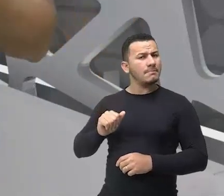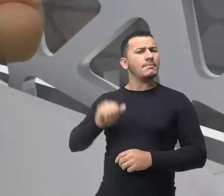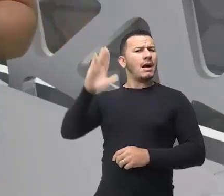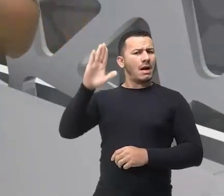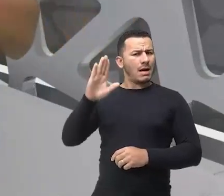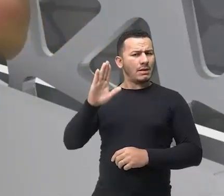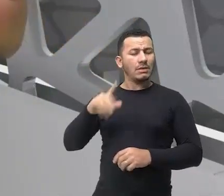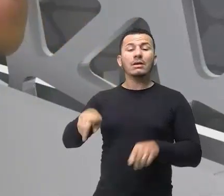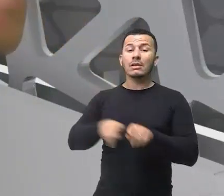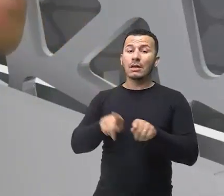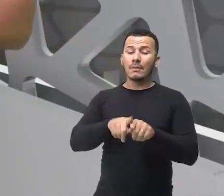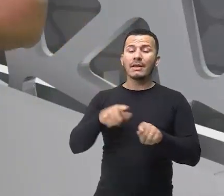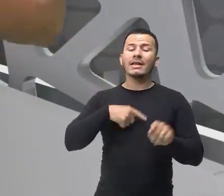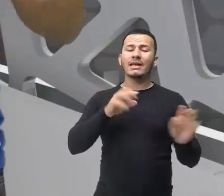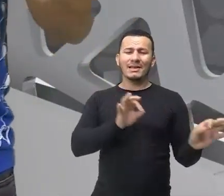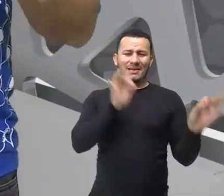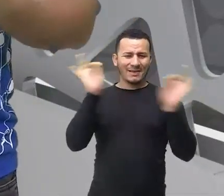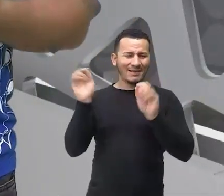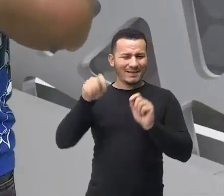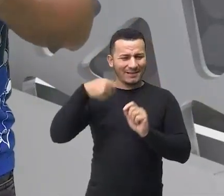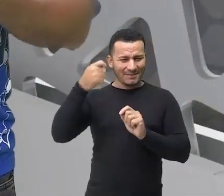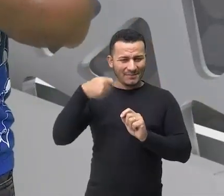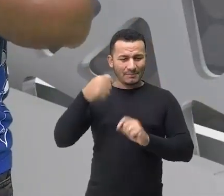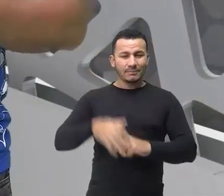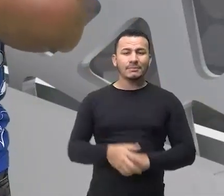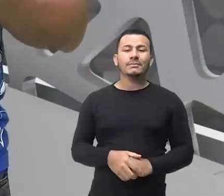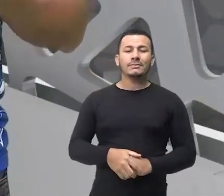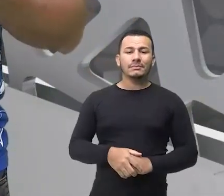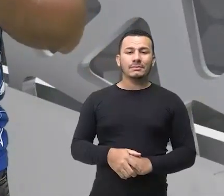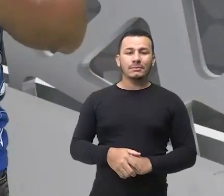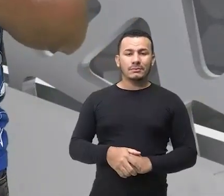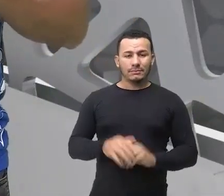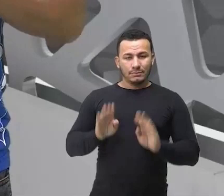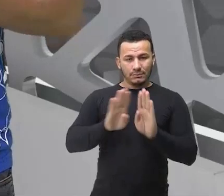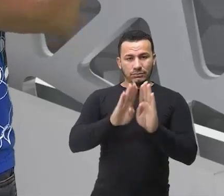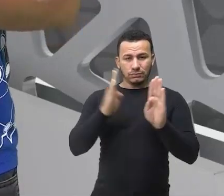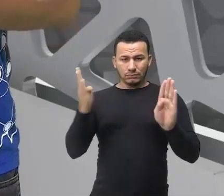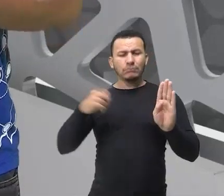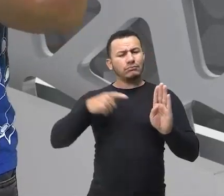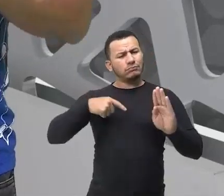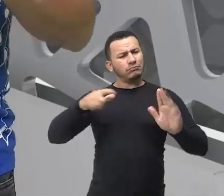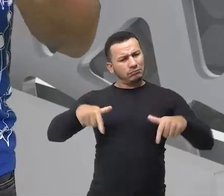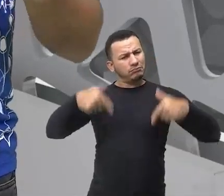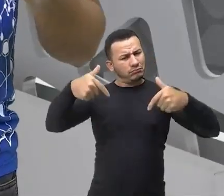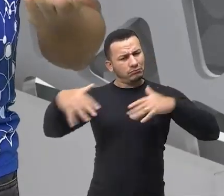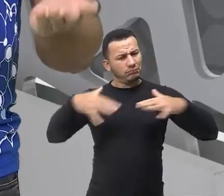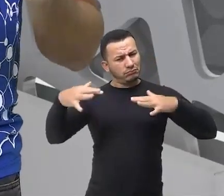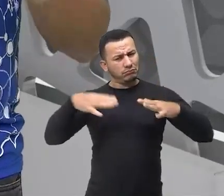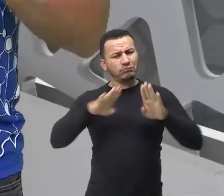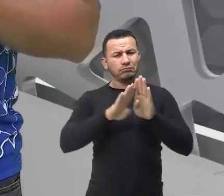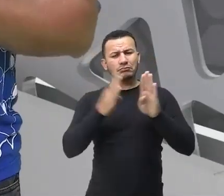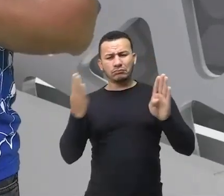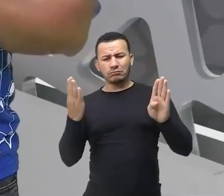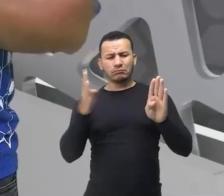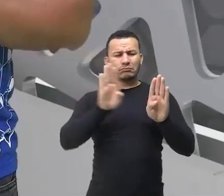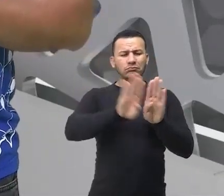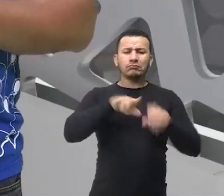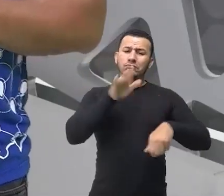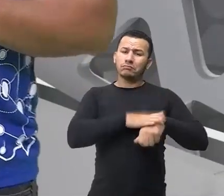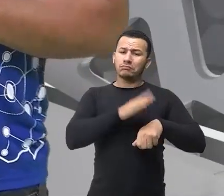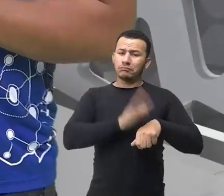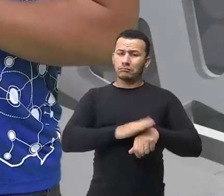também presente na animação. E ela tem algumas ações, ela abre e fecha